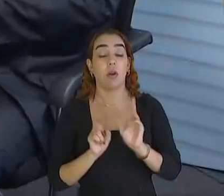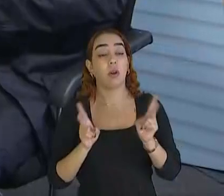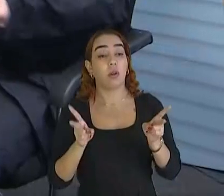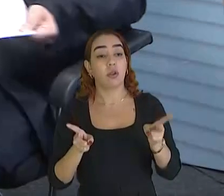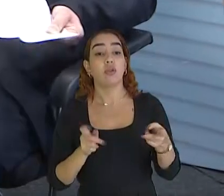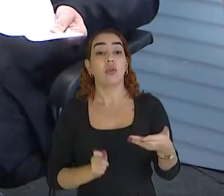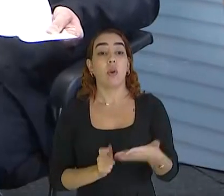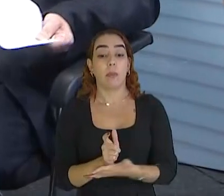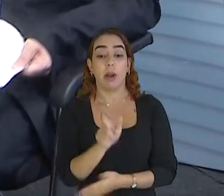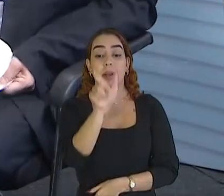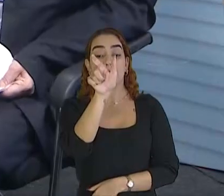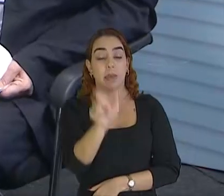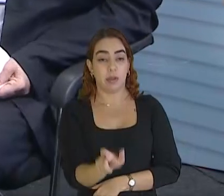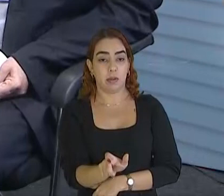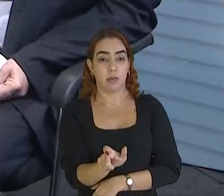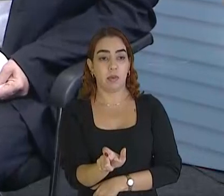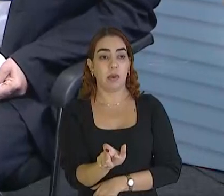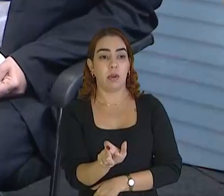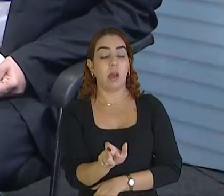A droga continua sendo comprada no traficante.